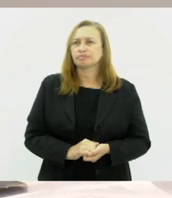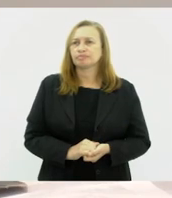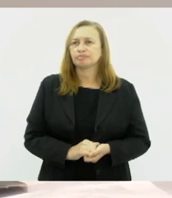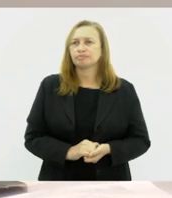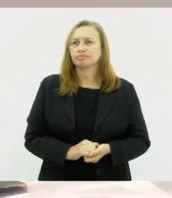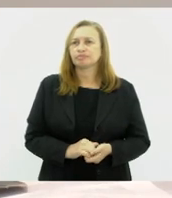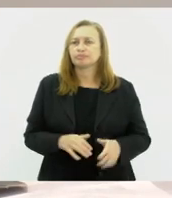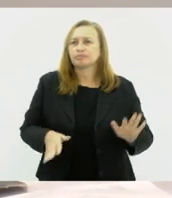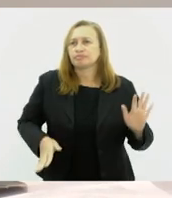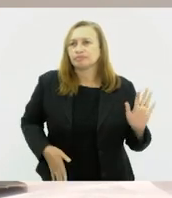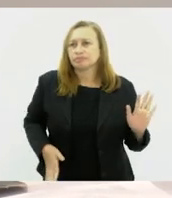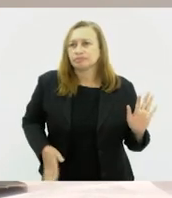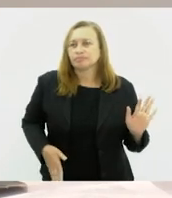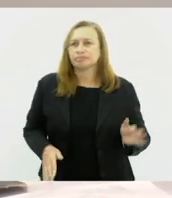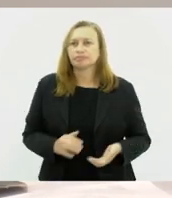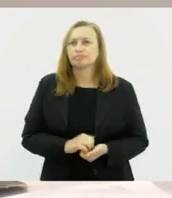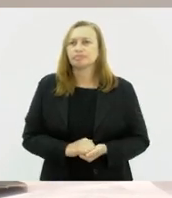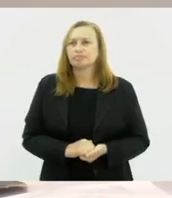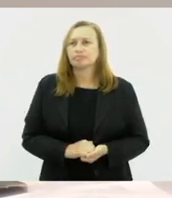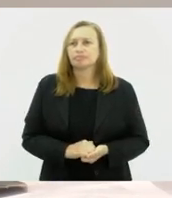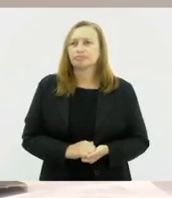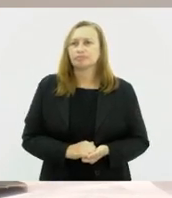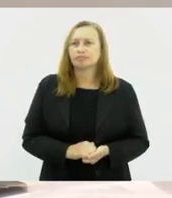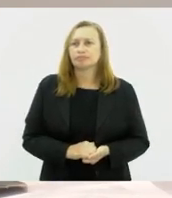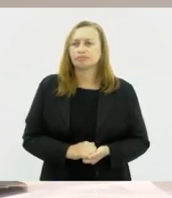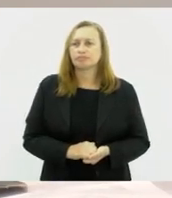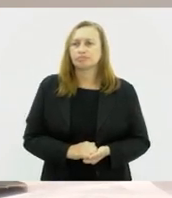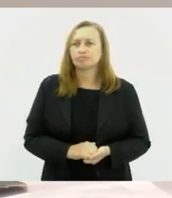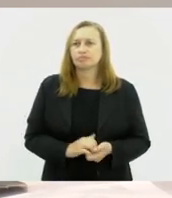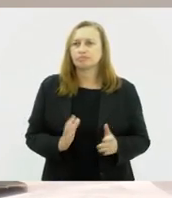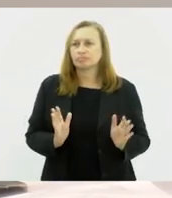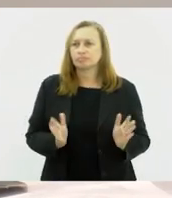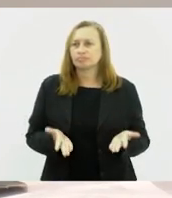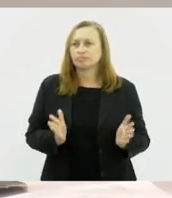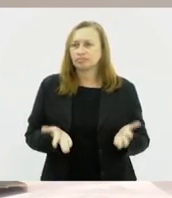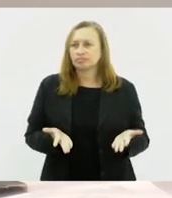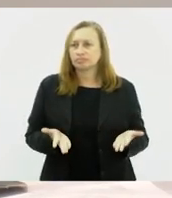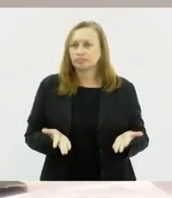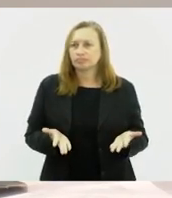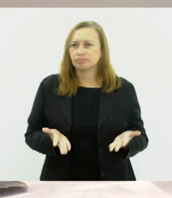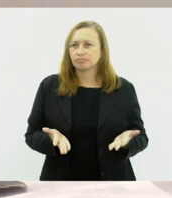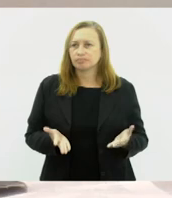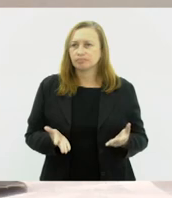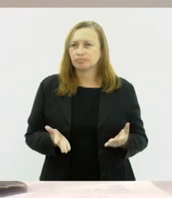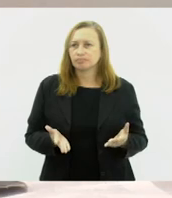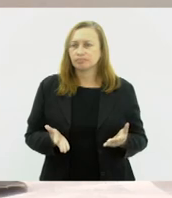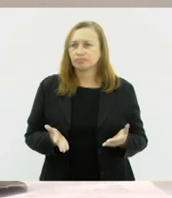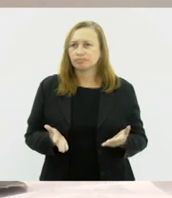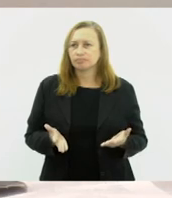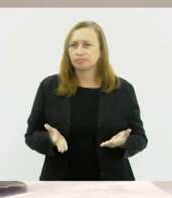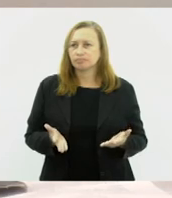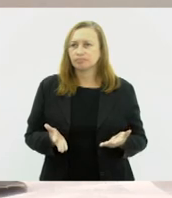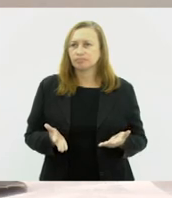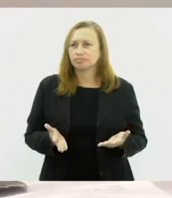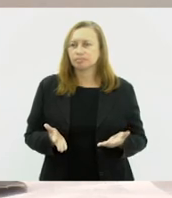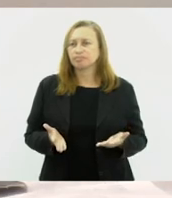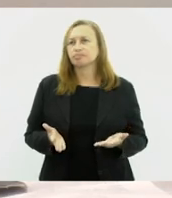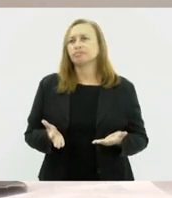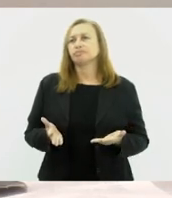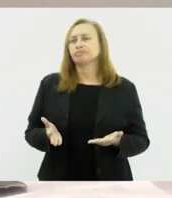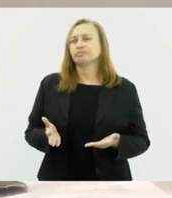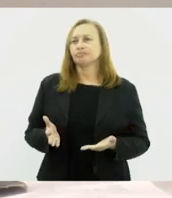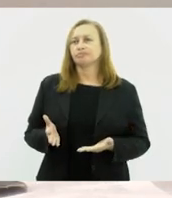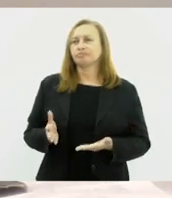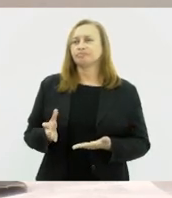traficante Porque hoje ele acaba tendo o monopólio o monopólio da venda tirando os autop Plantadores